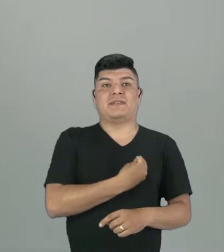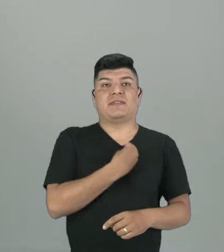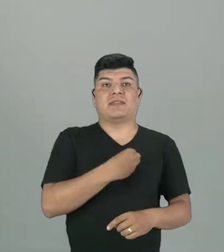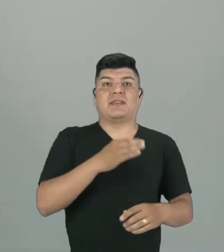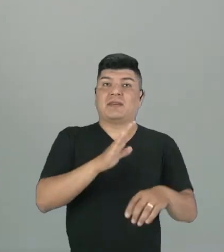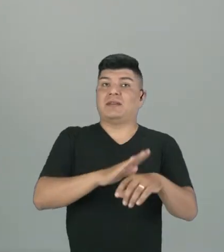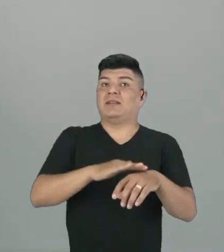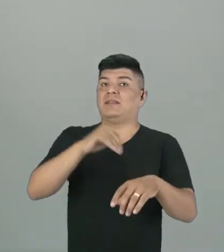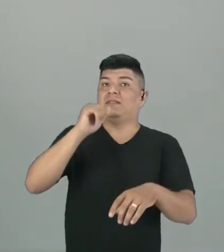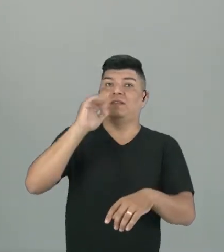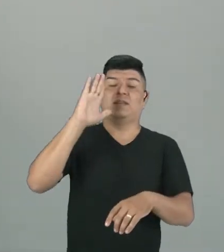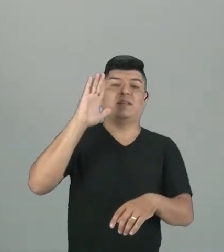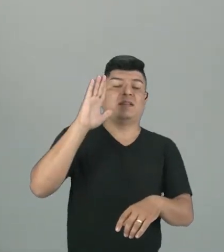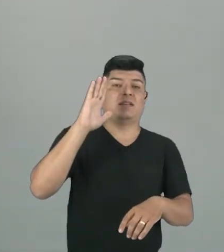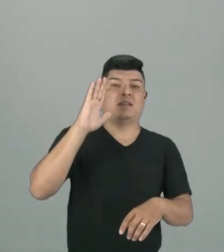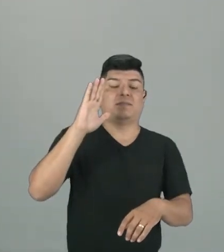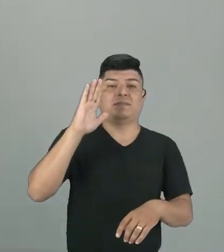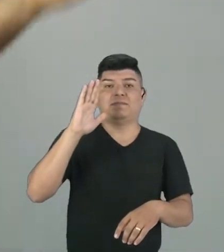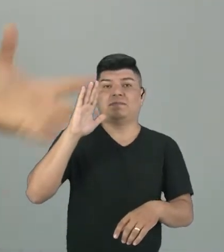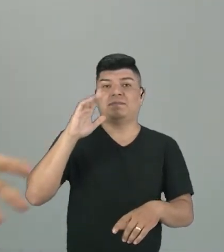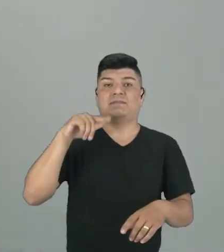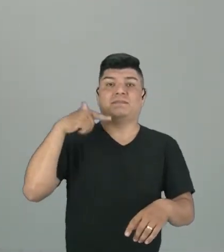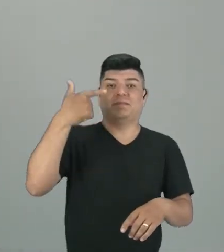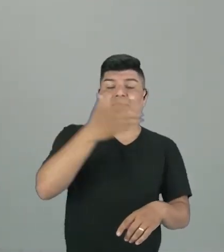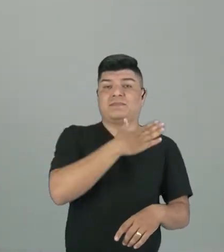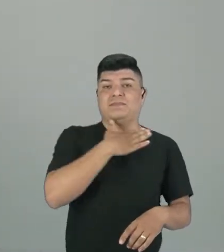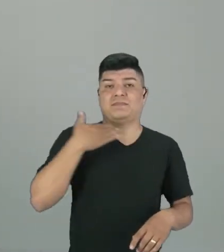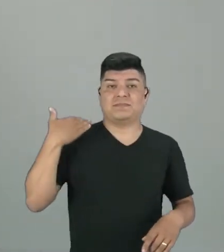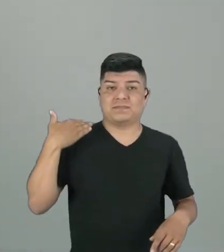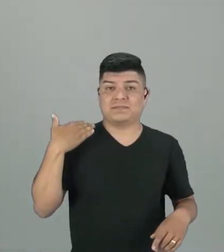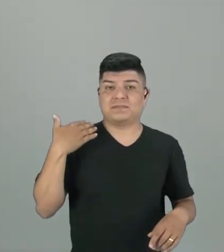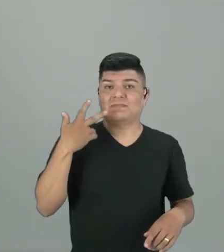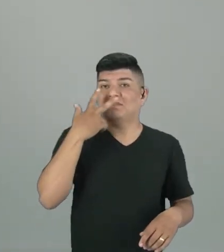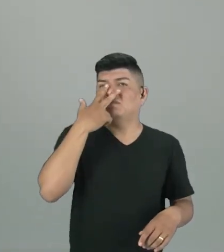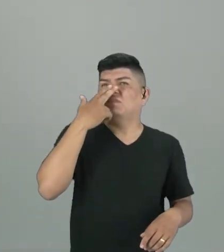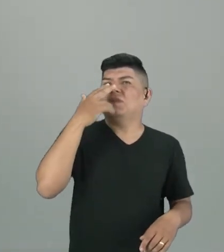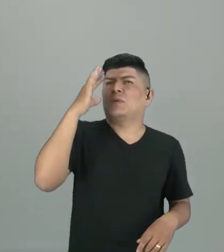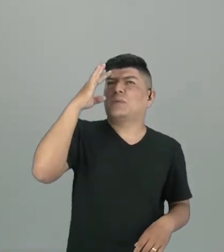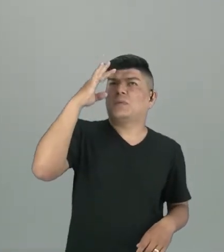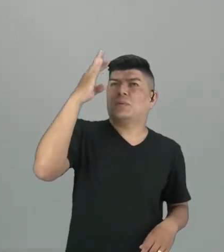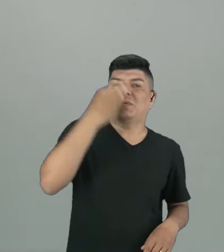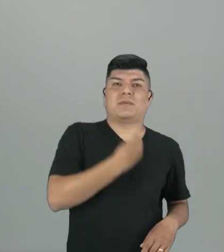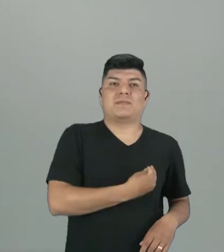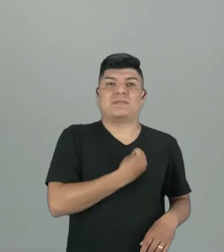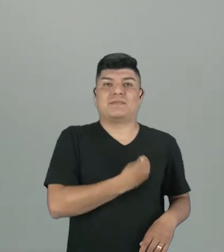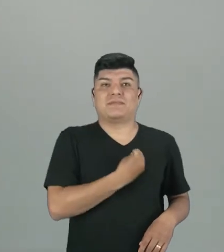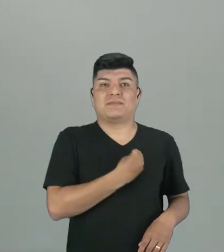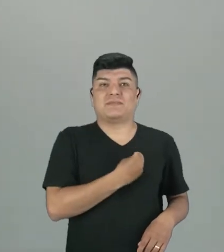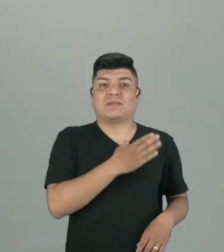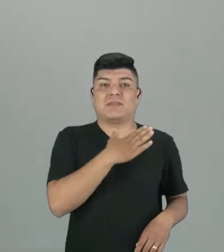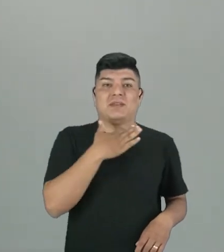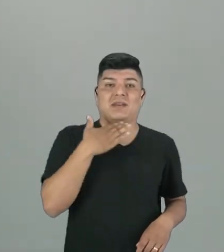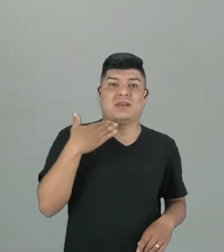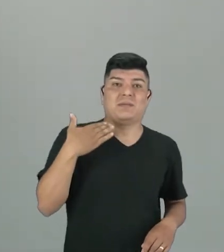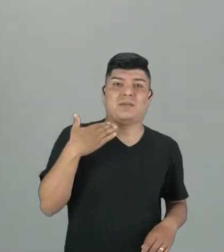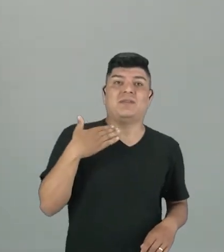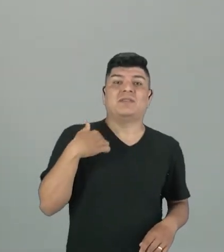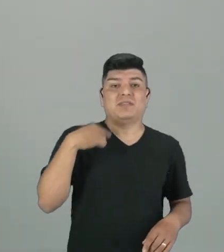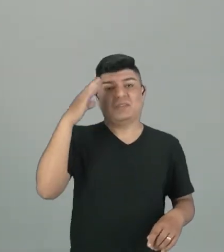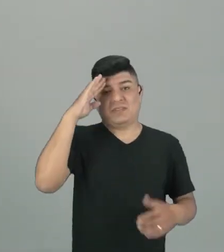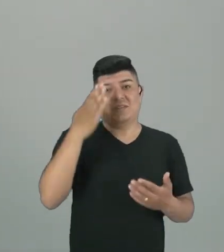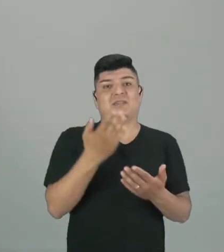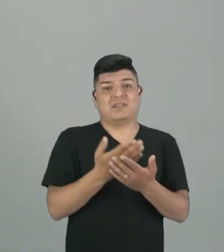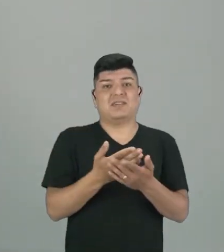além da morte. Então é uma maneira tão mística de valorizar a vida que até diz que a morte, eu acredito nisso